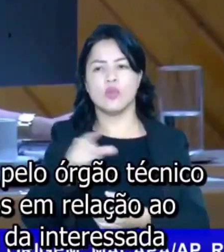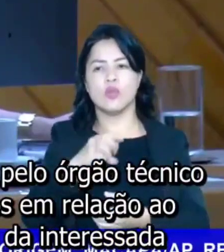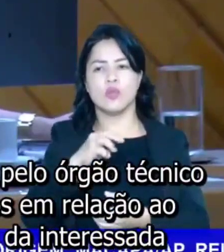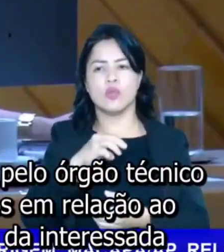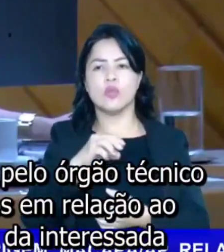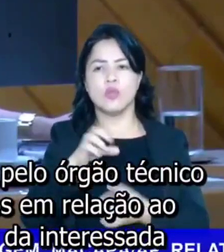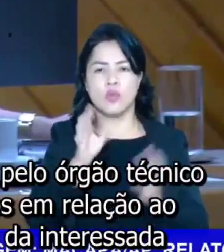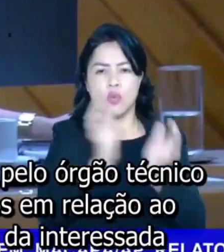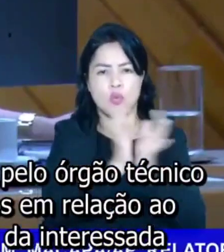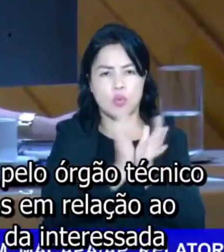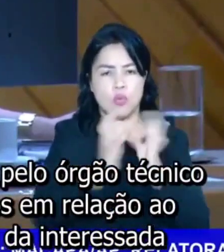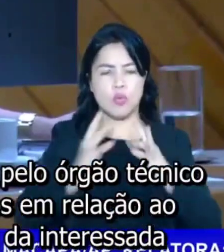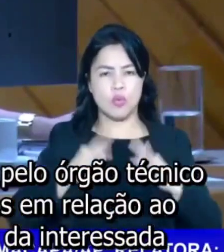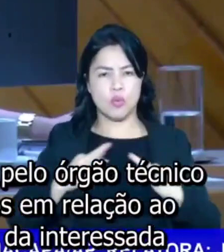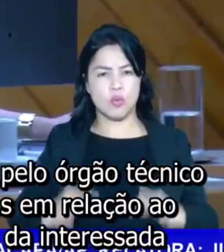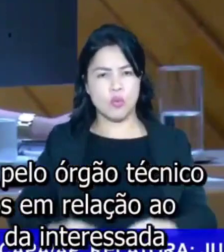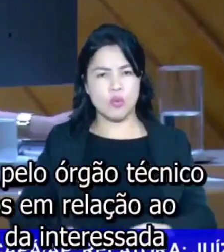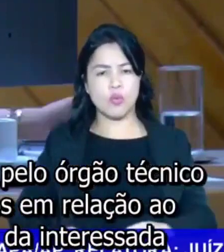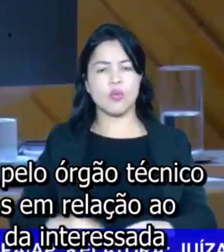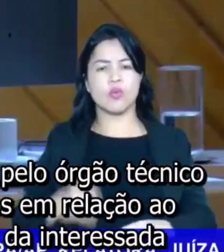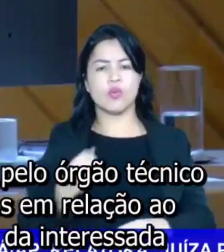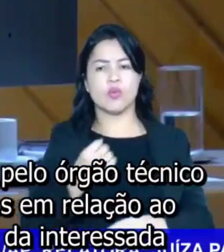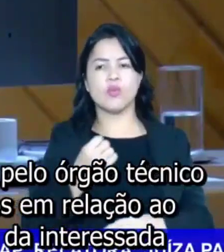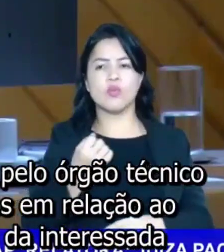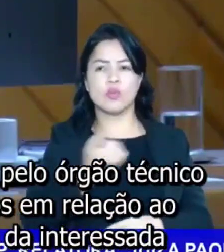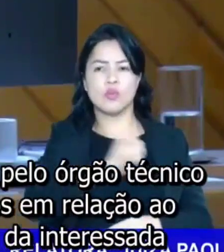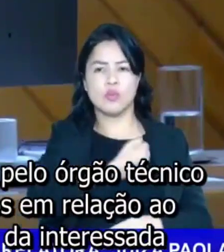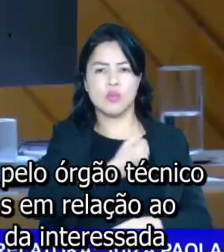órgão técnico, o numerário representa tão somente